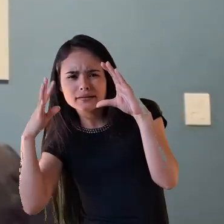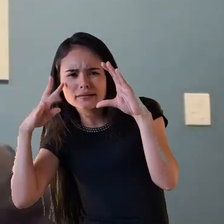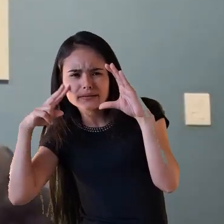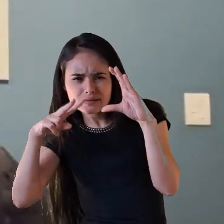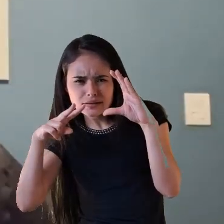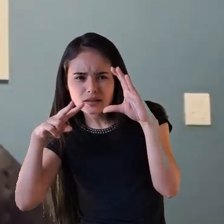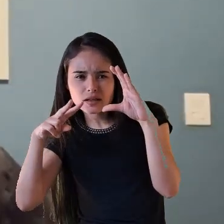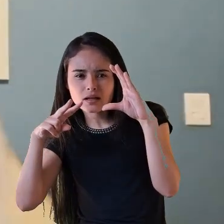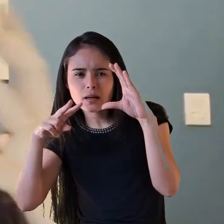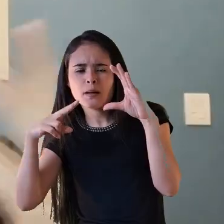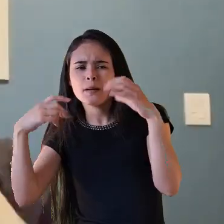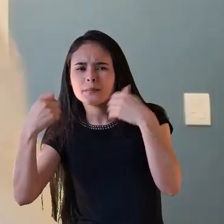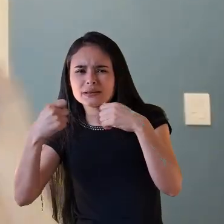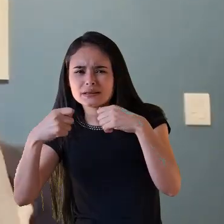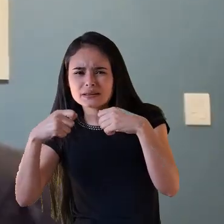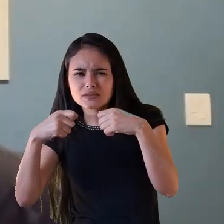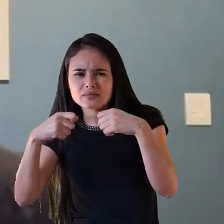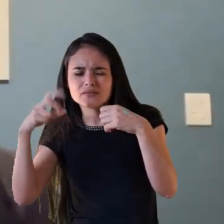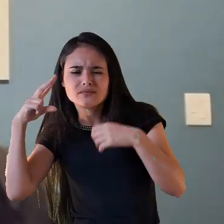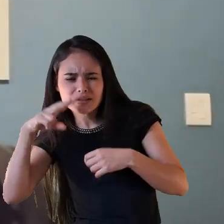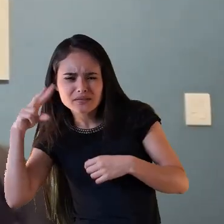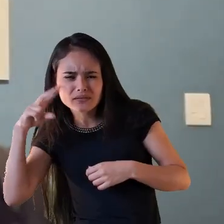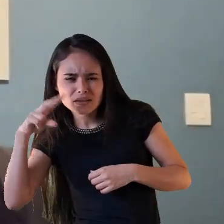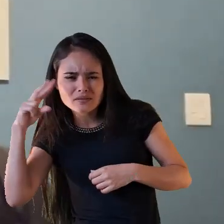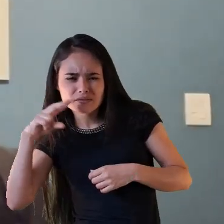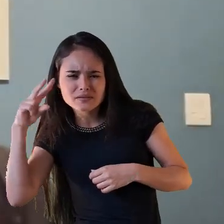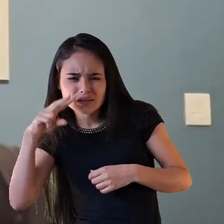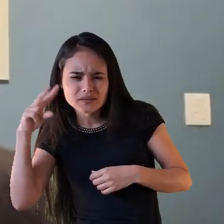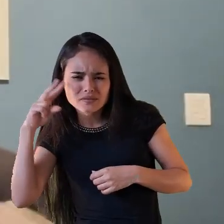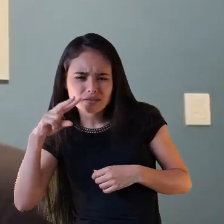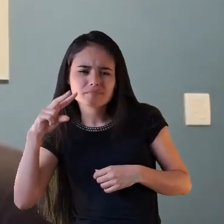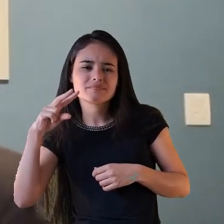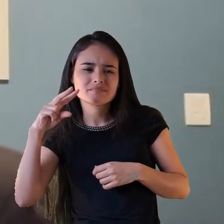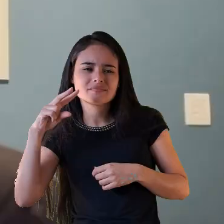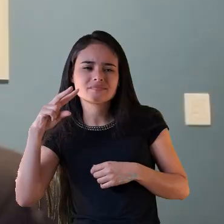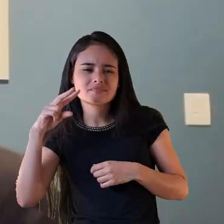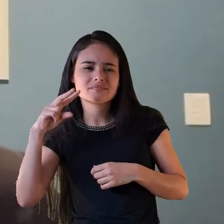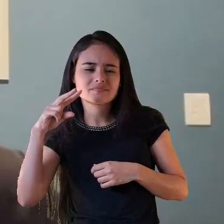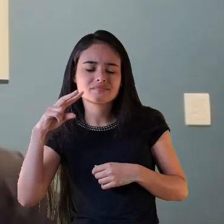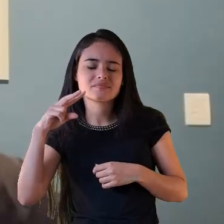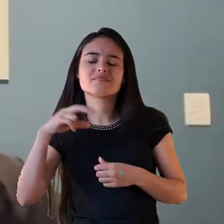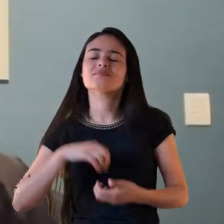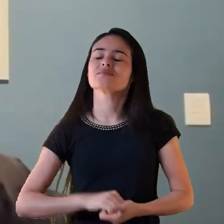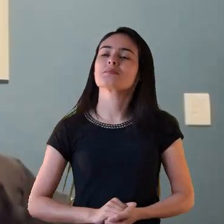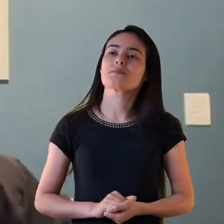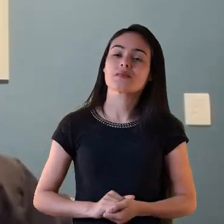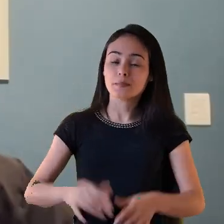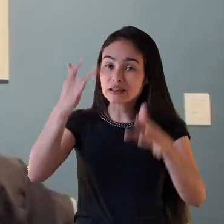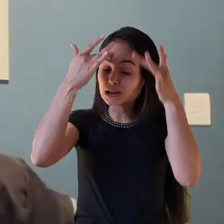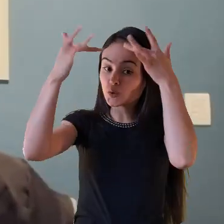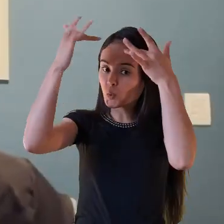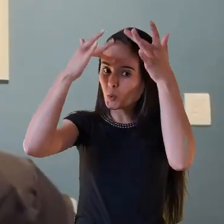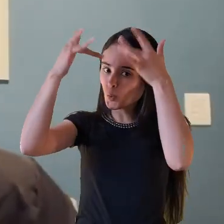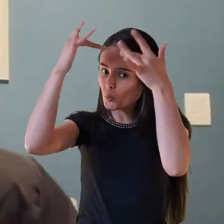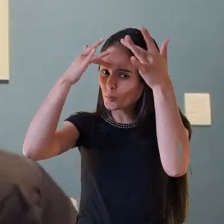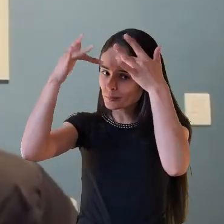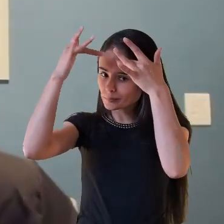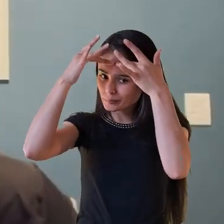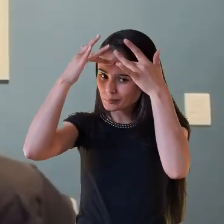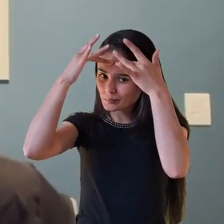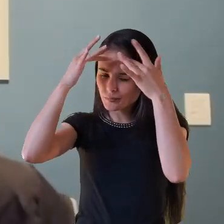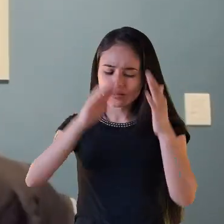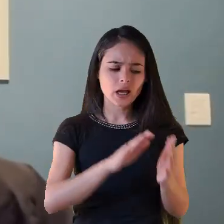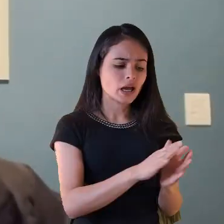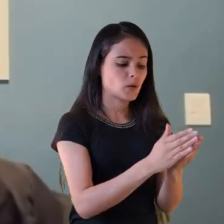guardar, você está mais, né, sentindo a experiência ali. Da segunda vez elas já iam anotando, tomando notas e tudo mais, e o livro é